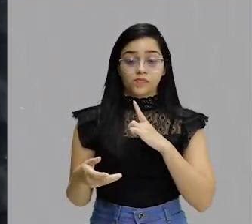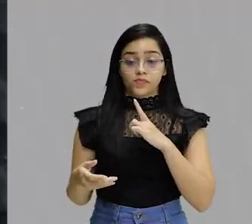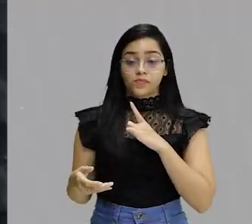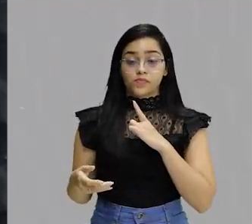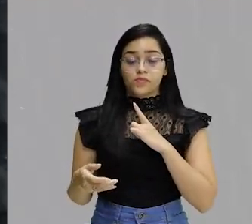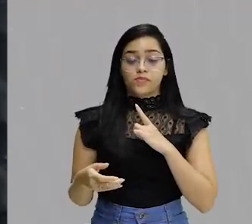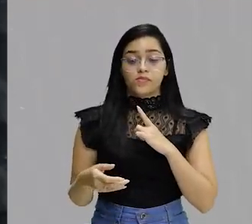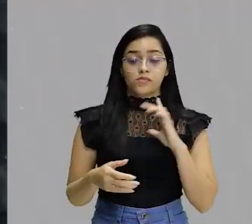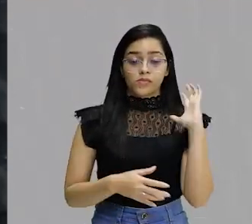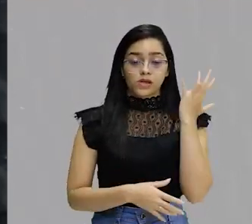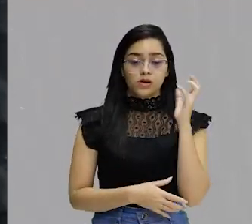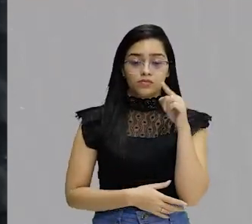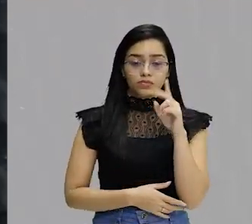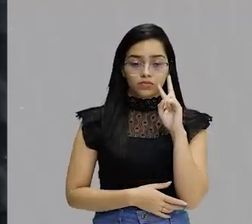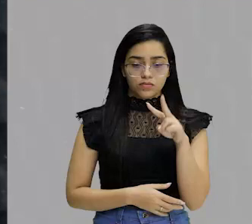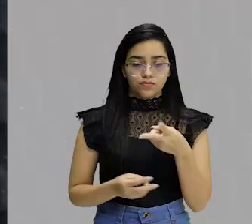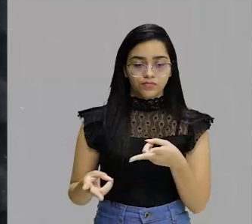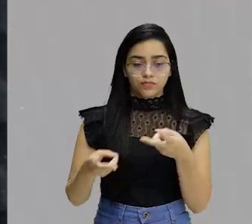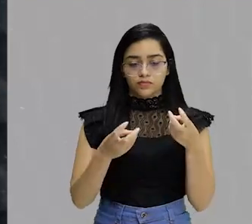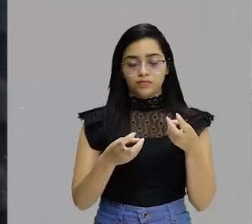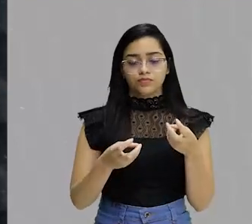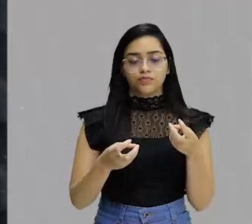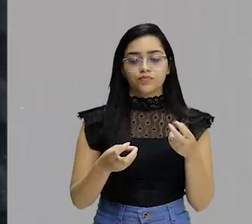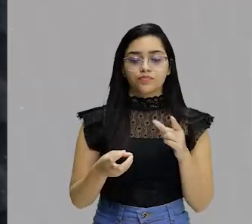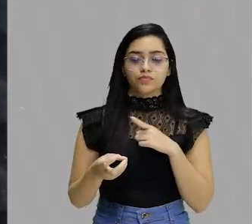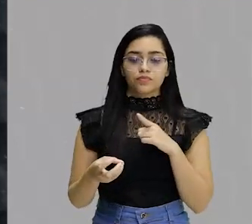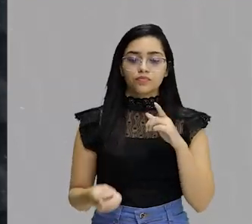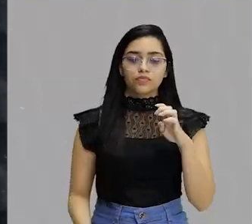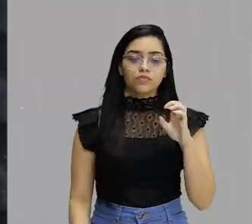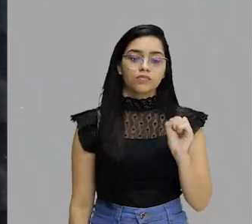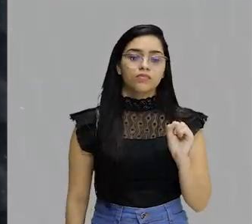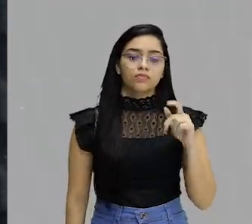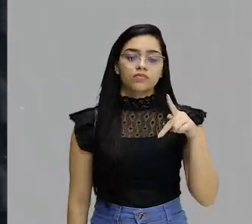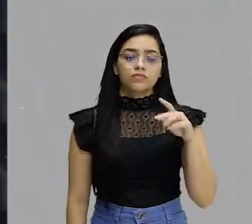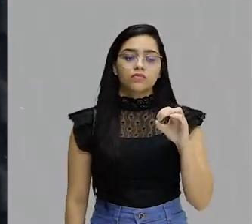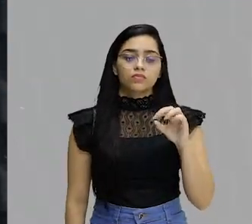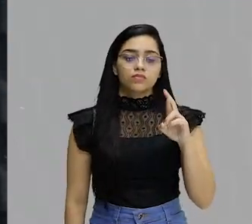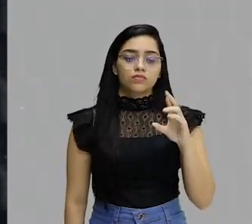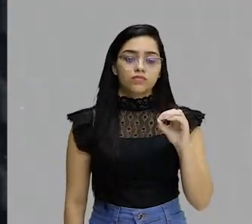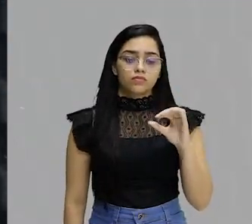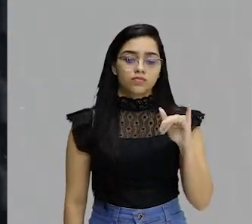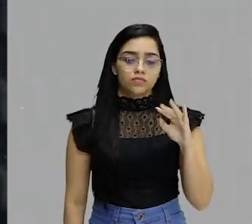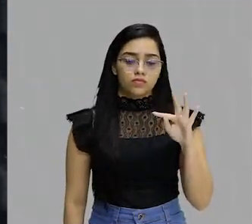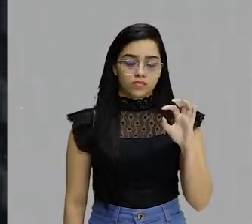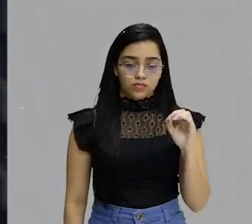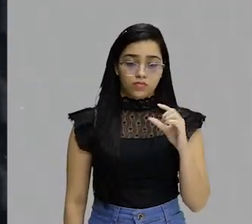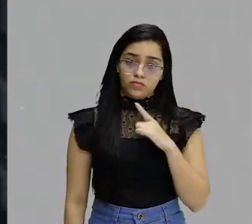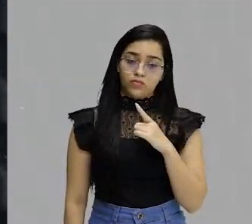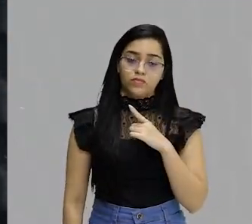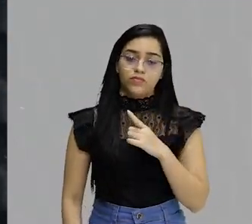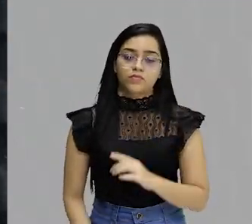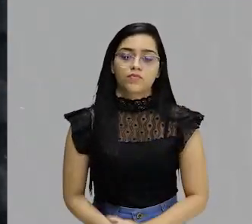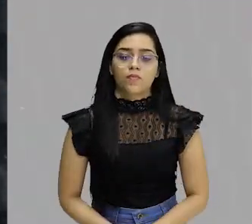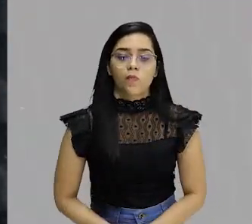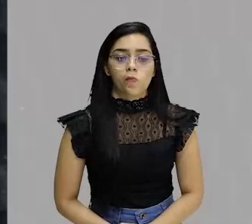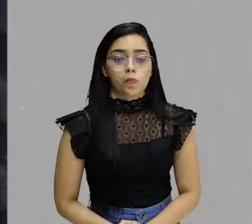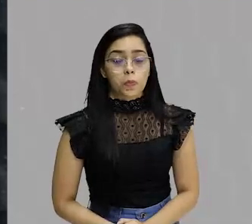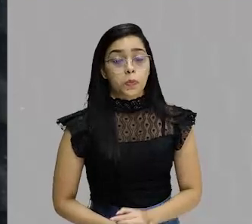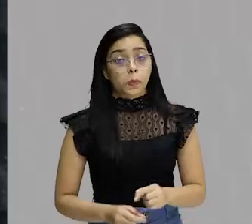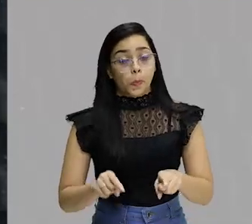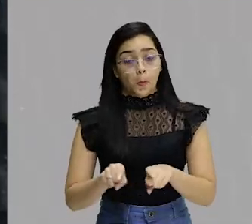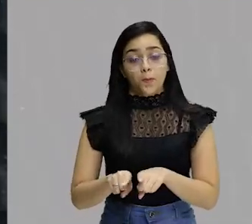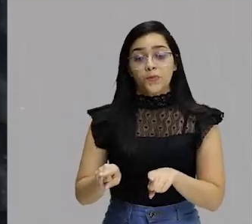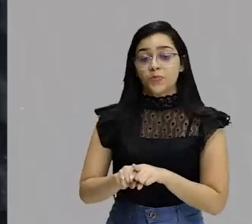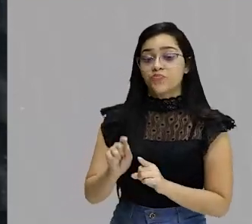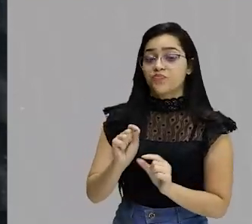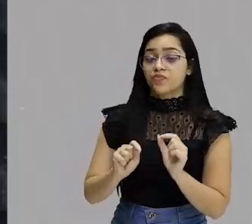essa planta que vocês estão vendo é o esporófito, o indivíduo adulto que produz esporos. E esses